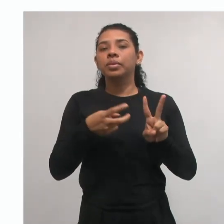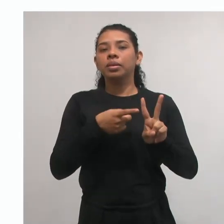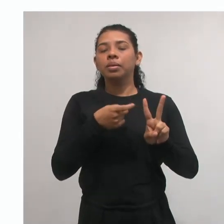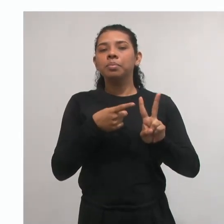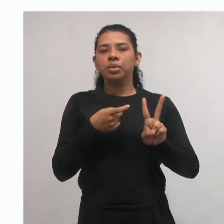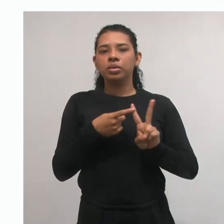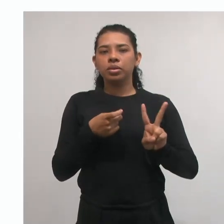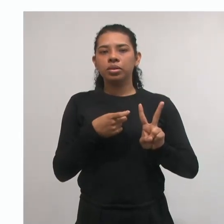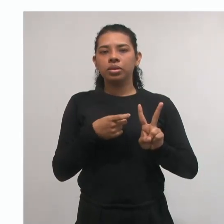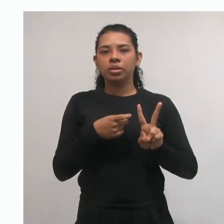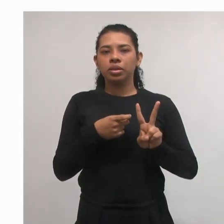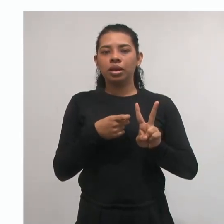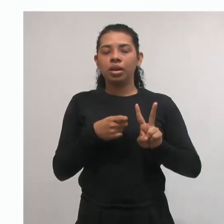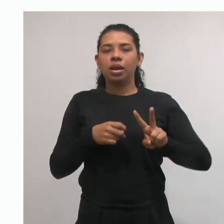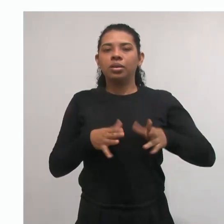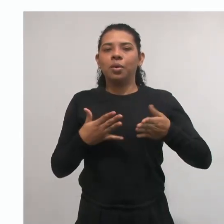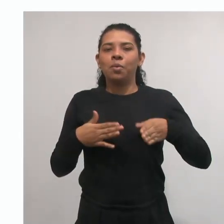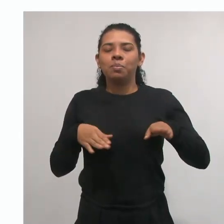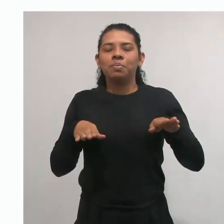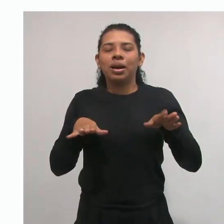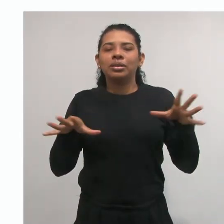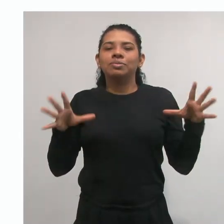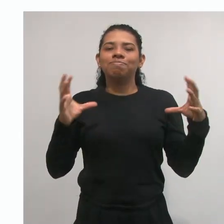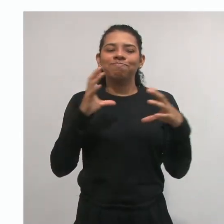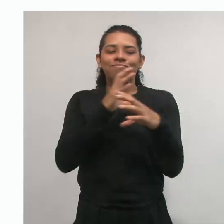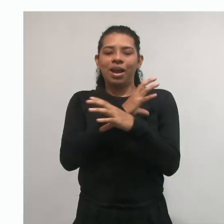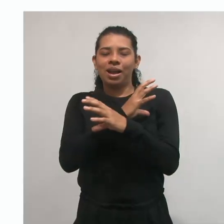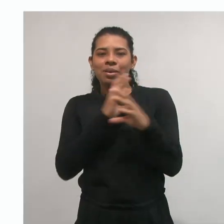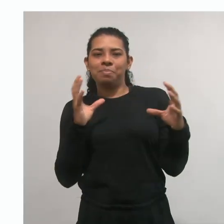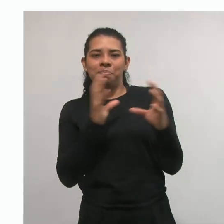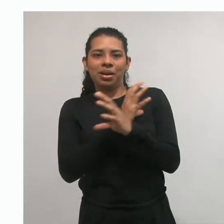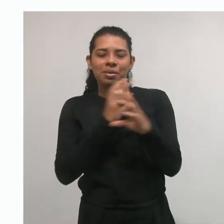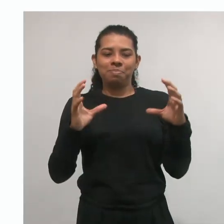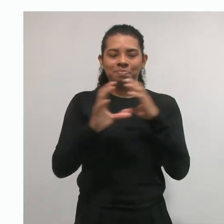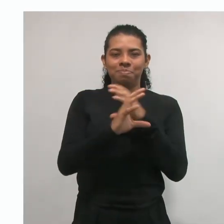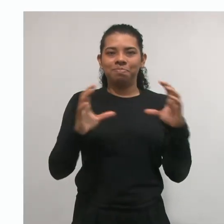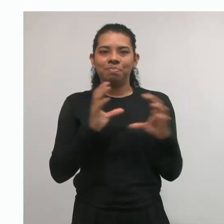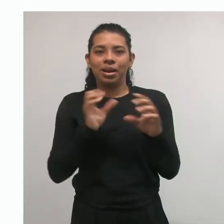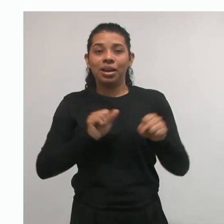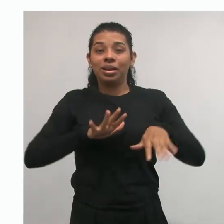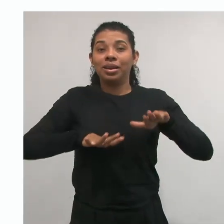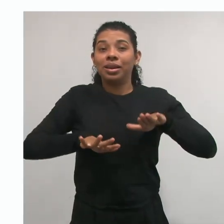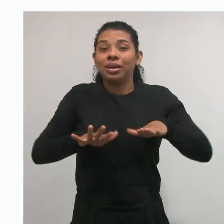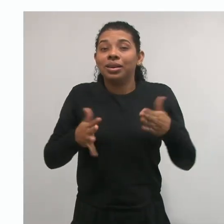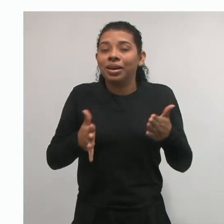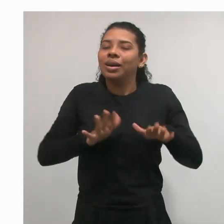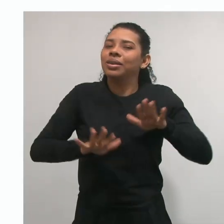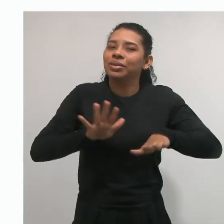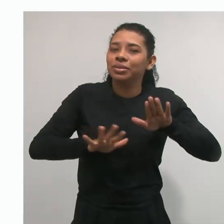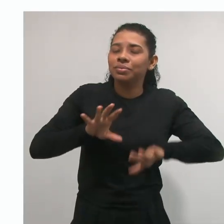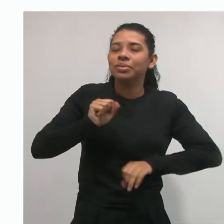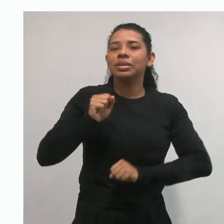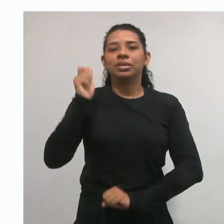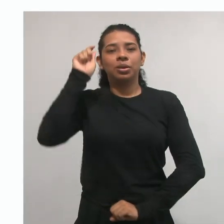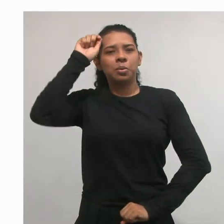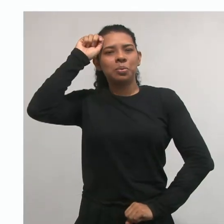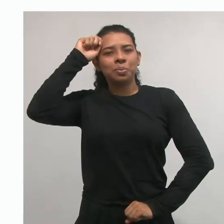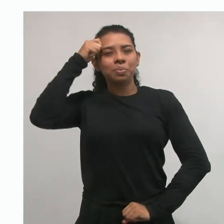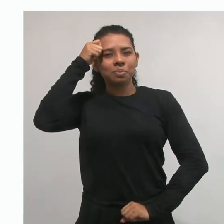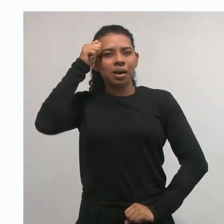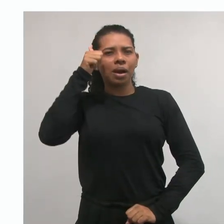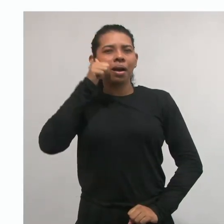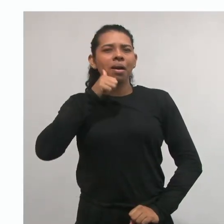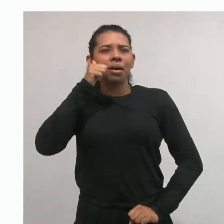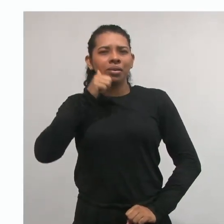são cruzados, né? Que existe aí esse cruzamento. Então, mulheres negras são repetidas